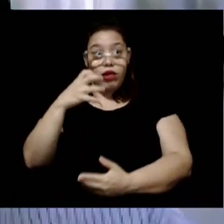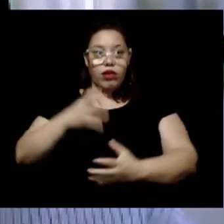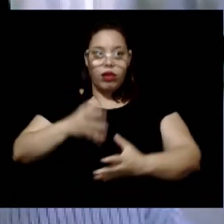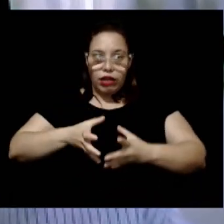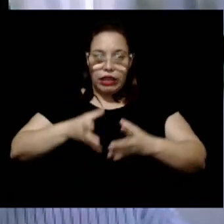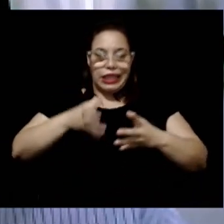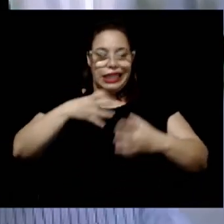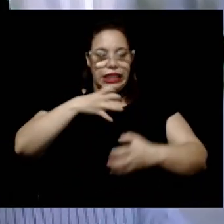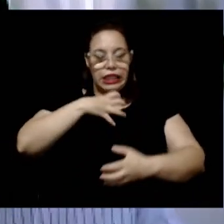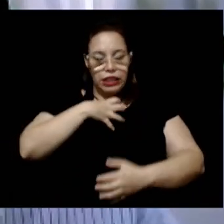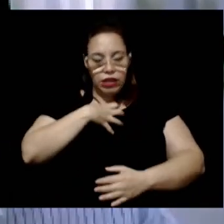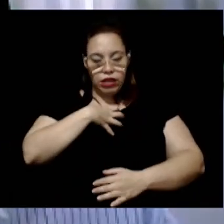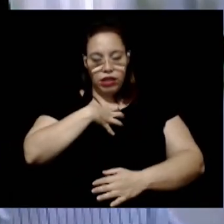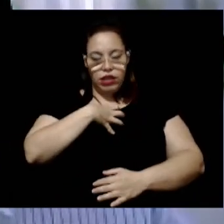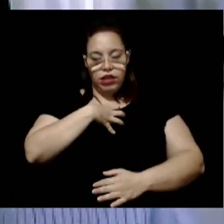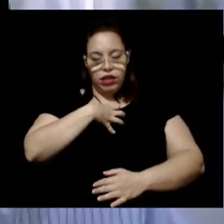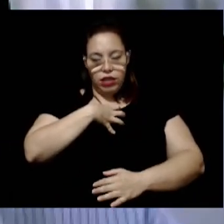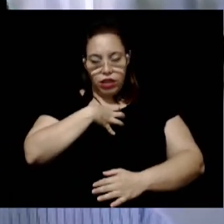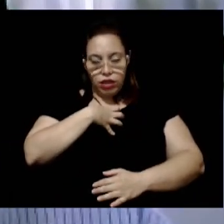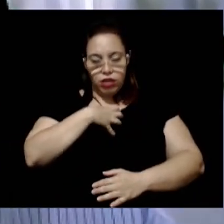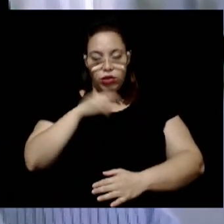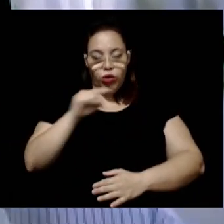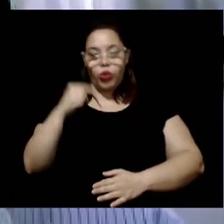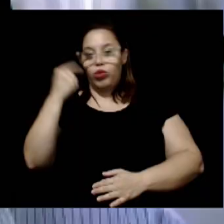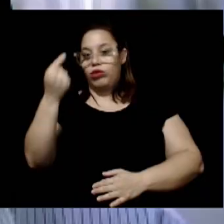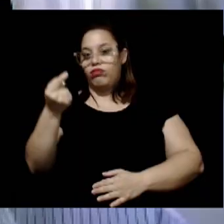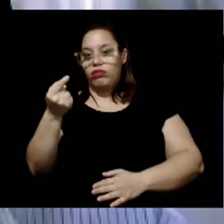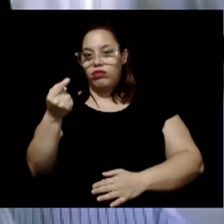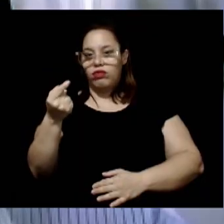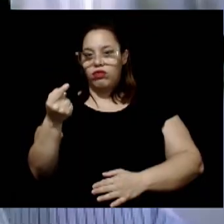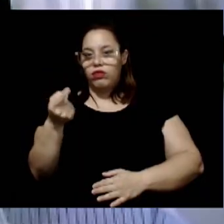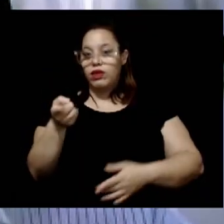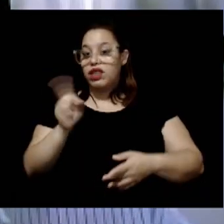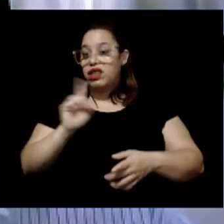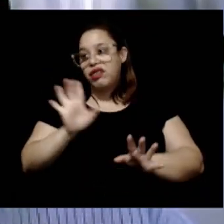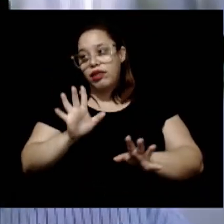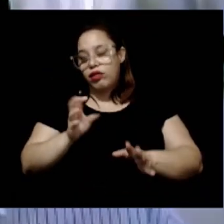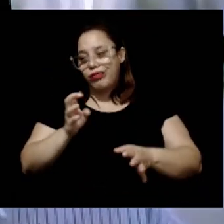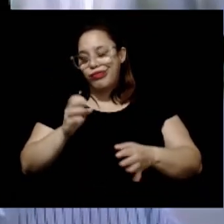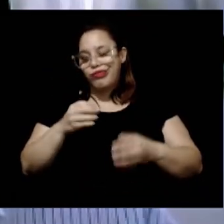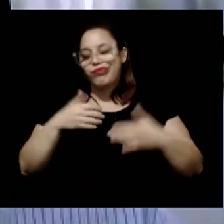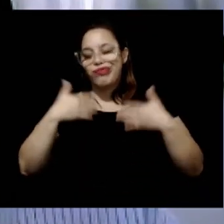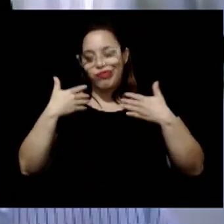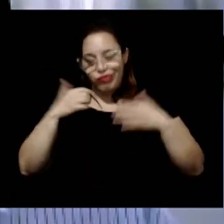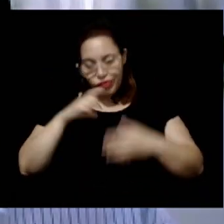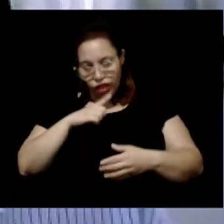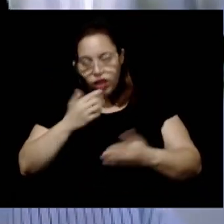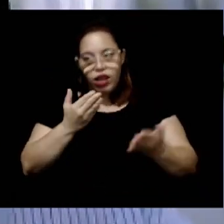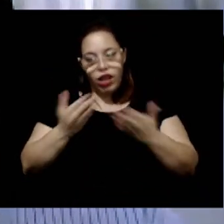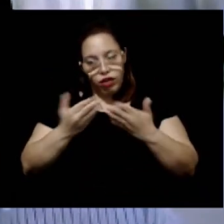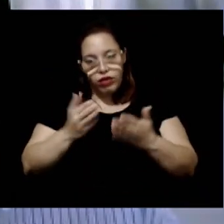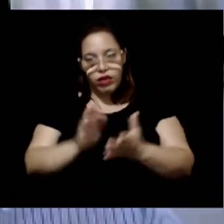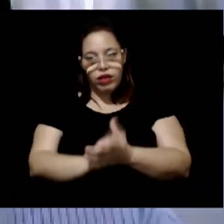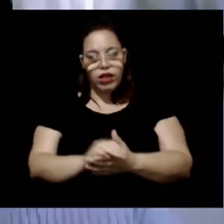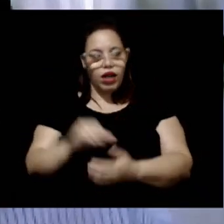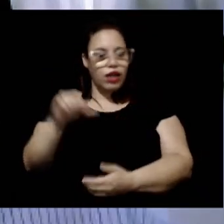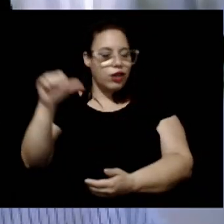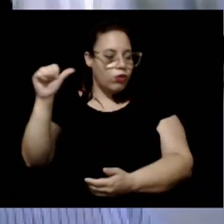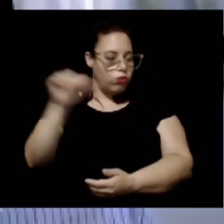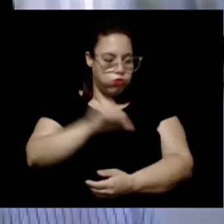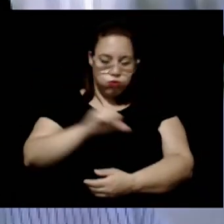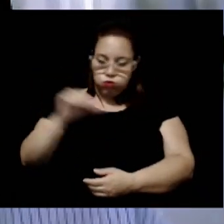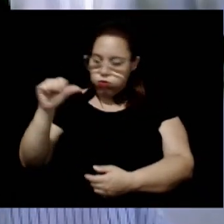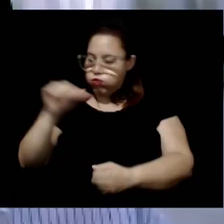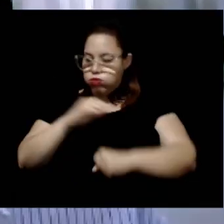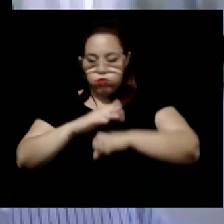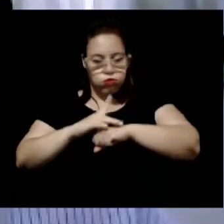outras nem tanto, mas ainda assim afetadas pelo estresse. Então, a piora de doenças reumáticas inflamatórias, eu vou